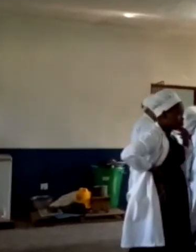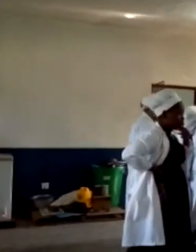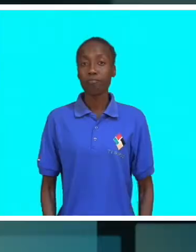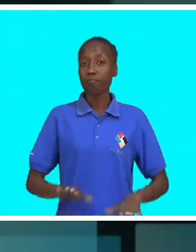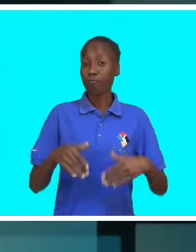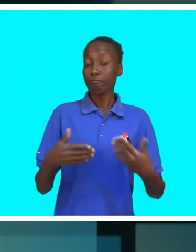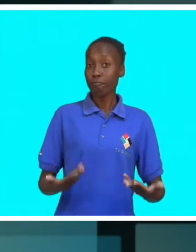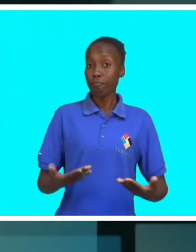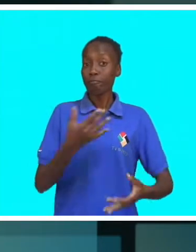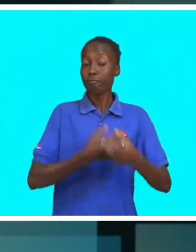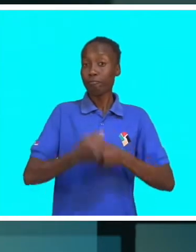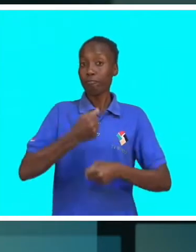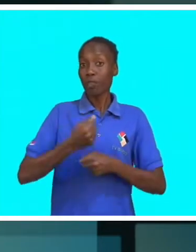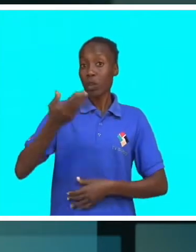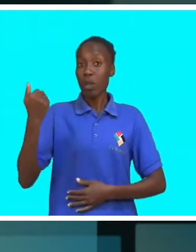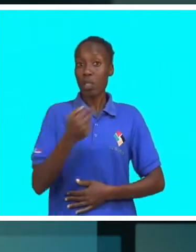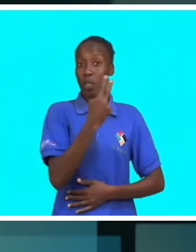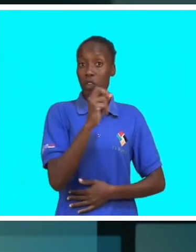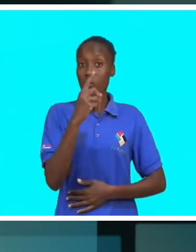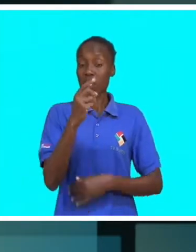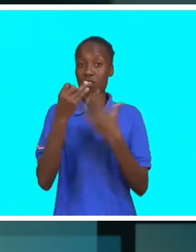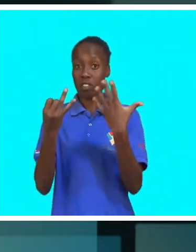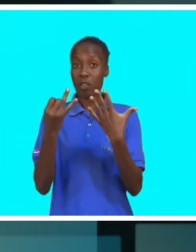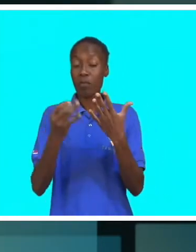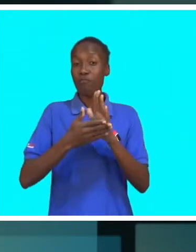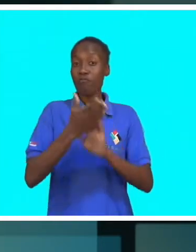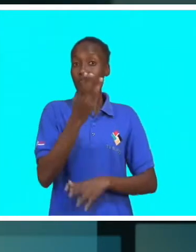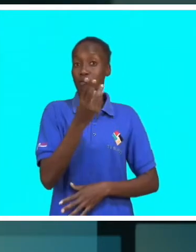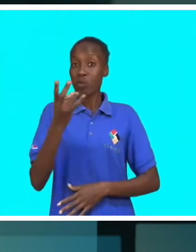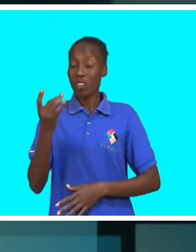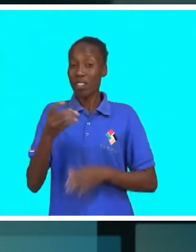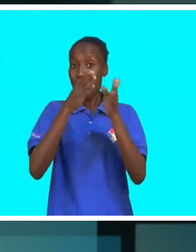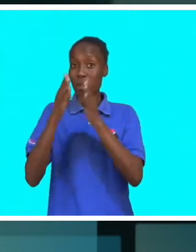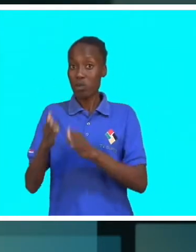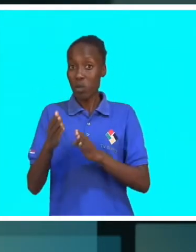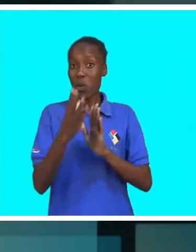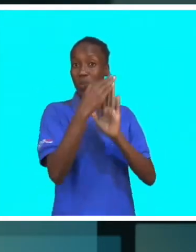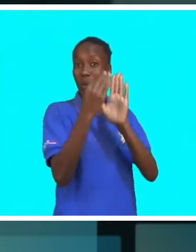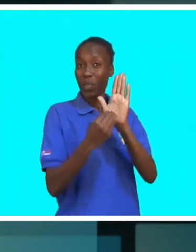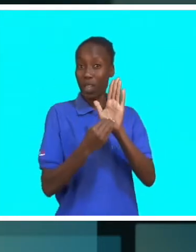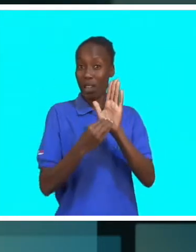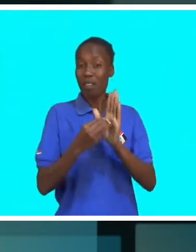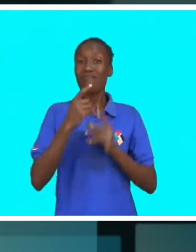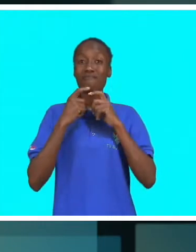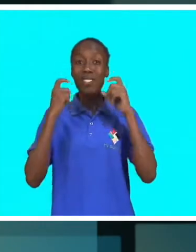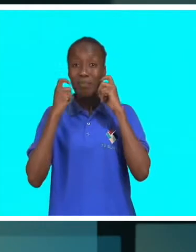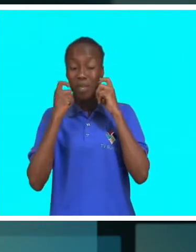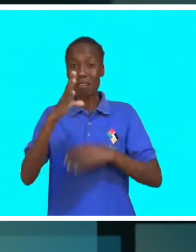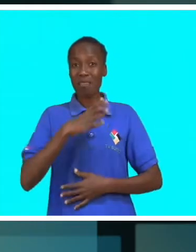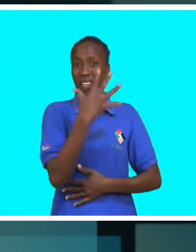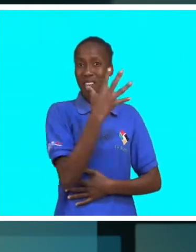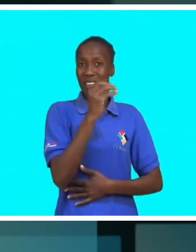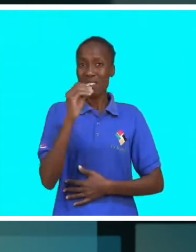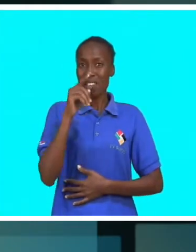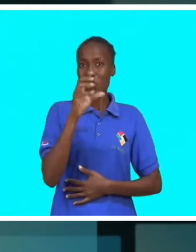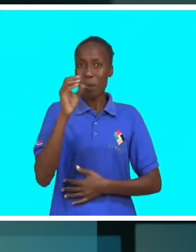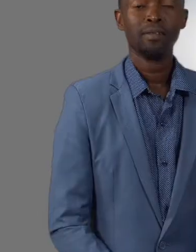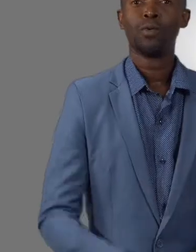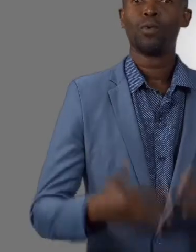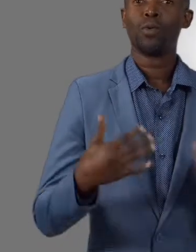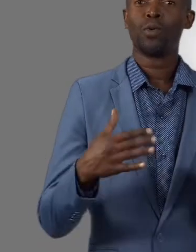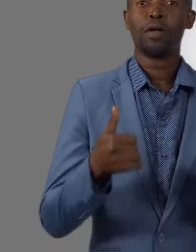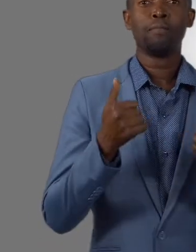De acordo com o censo de 2007, existem em Moçambique perto de 500 mil pessoas com deficiência.